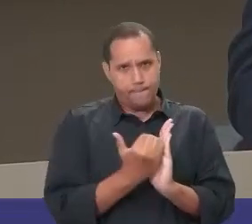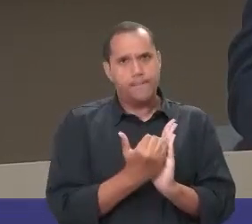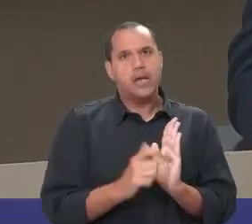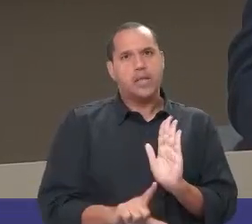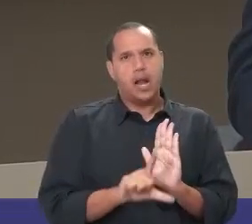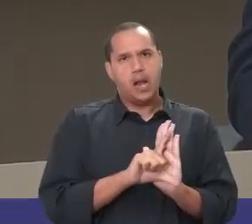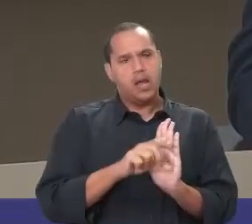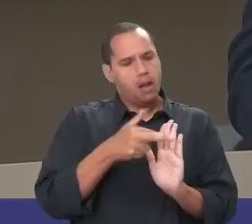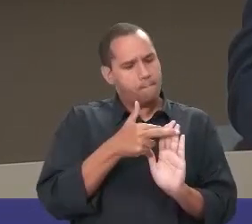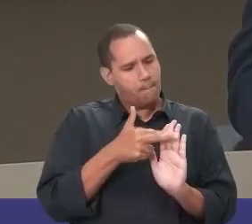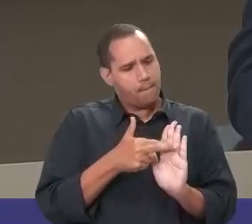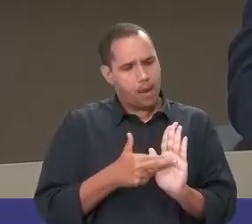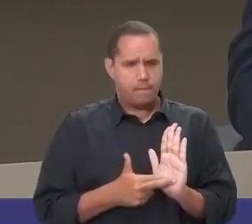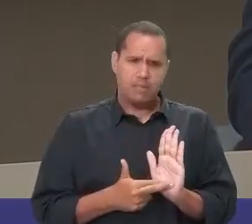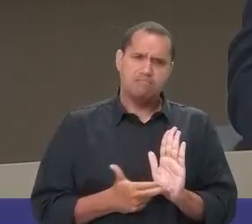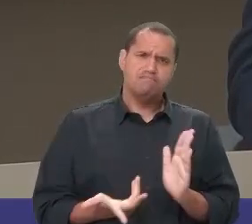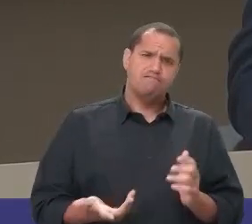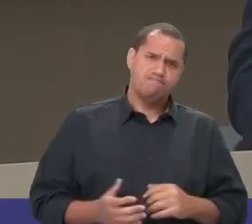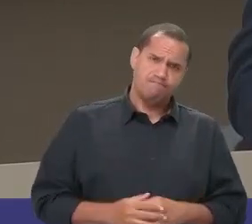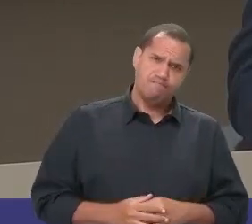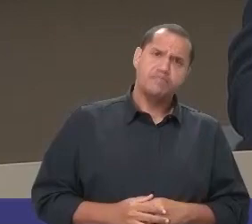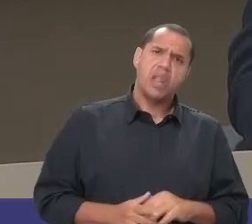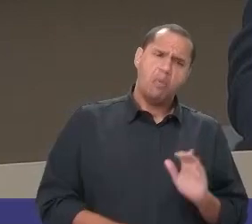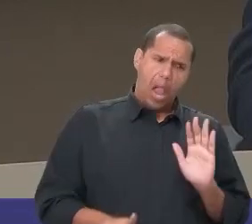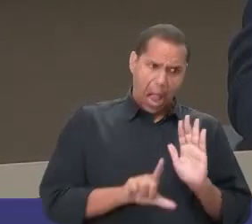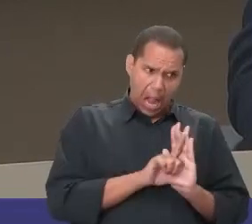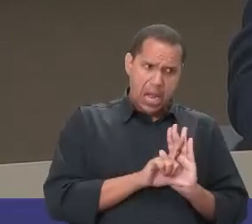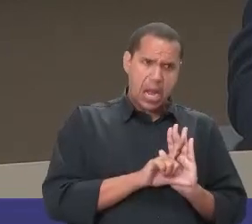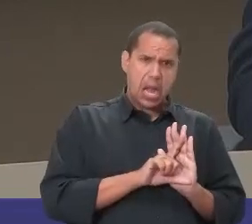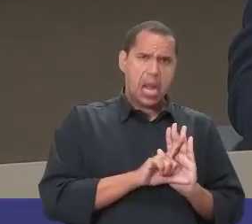então A lei foi mal Concebida no seu nascedouro